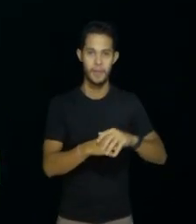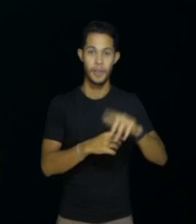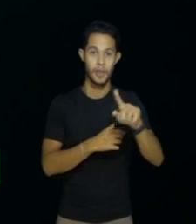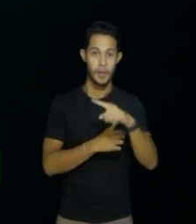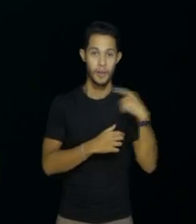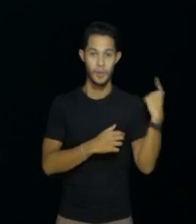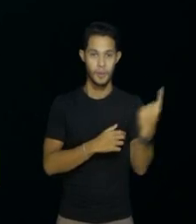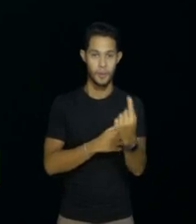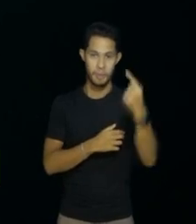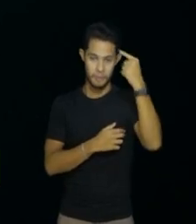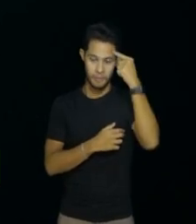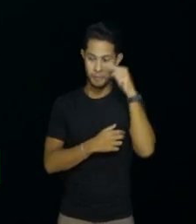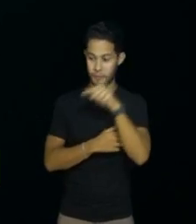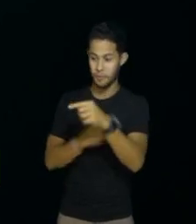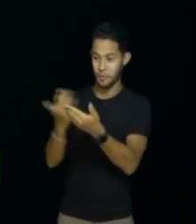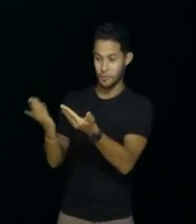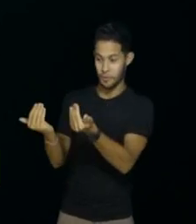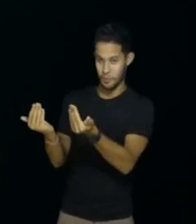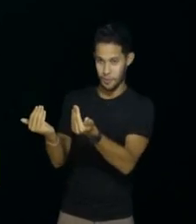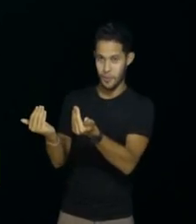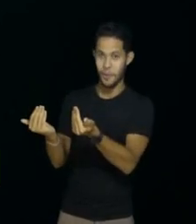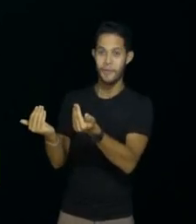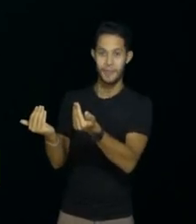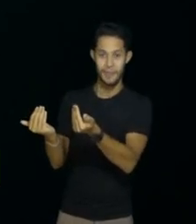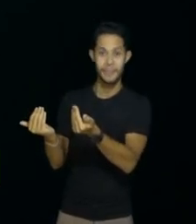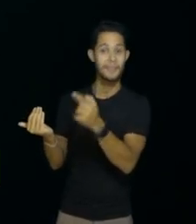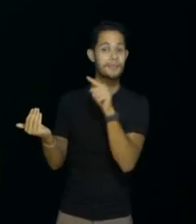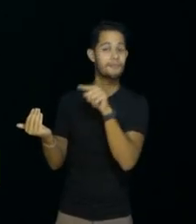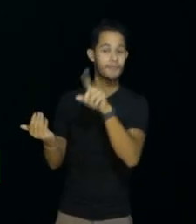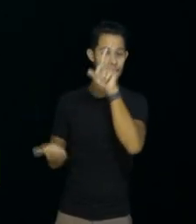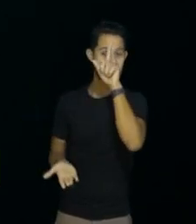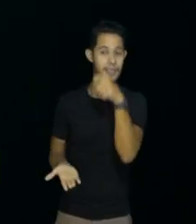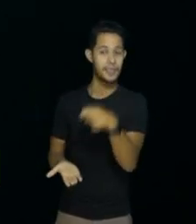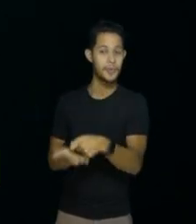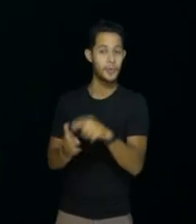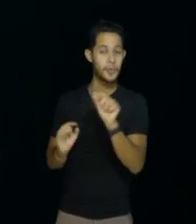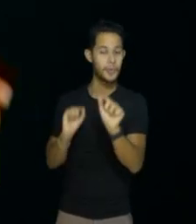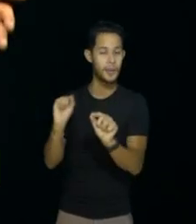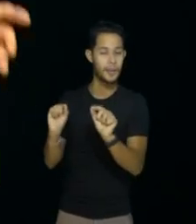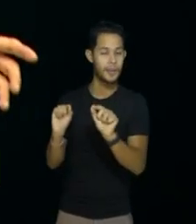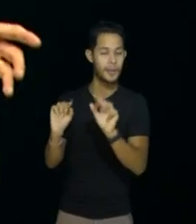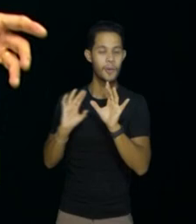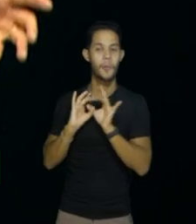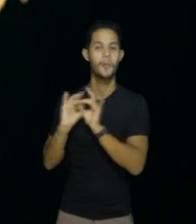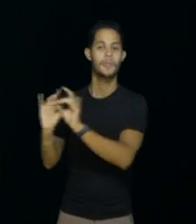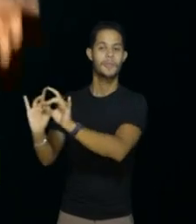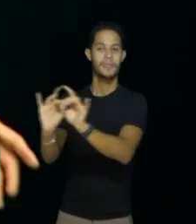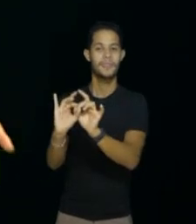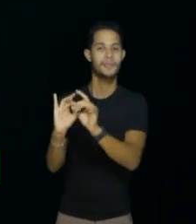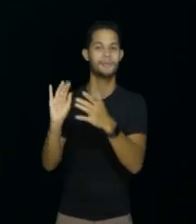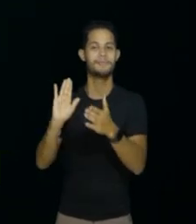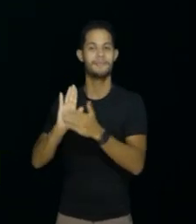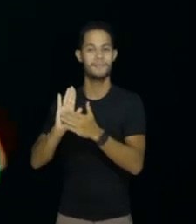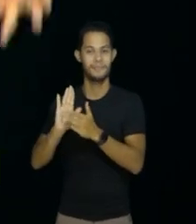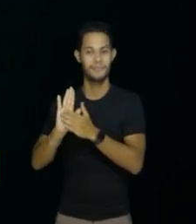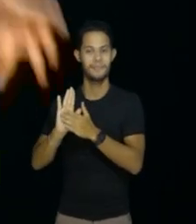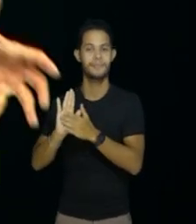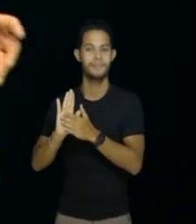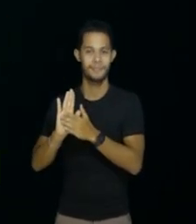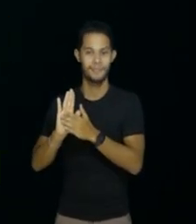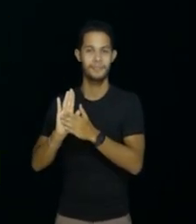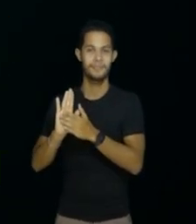jovens estavam cumpridas, o que eles fizeram? Se uniram num propósito. Vamos, como fizemos da